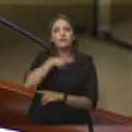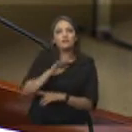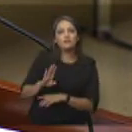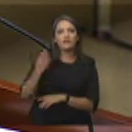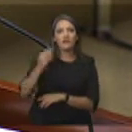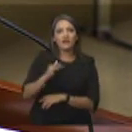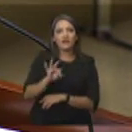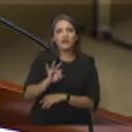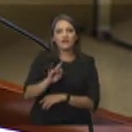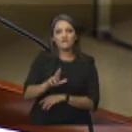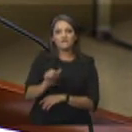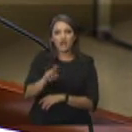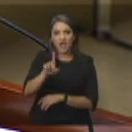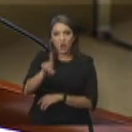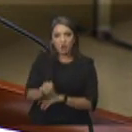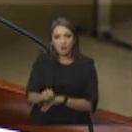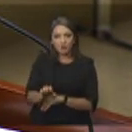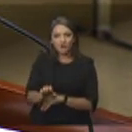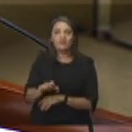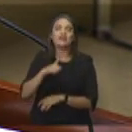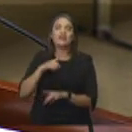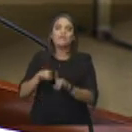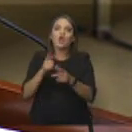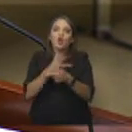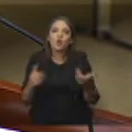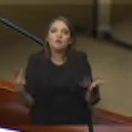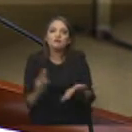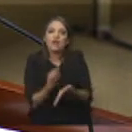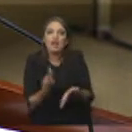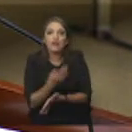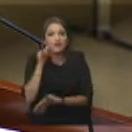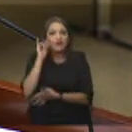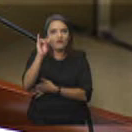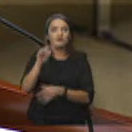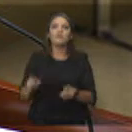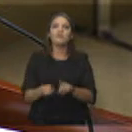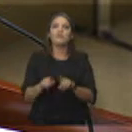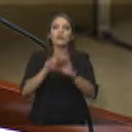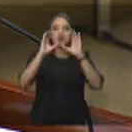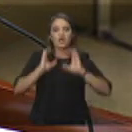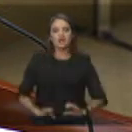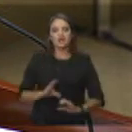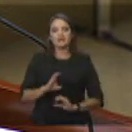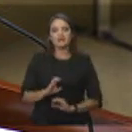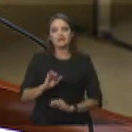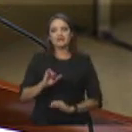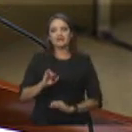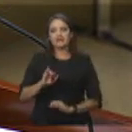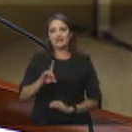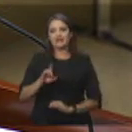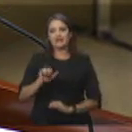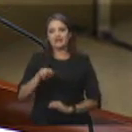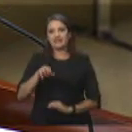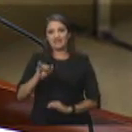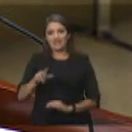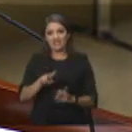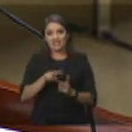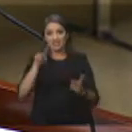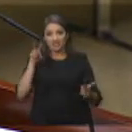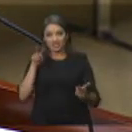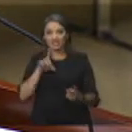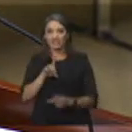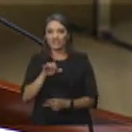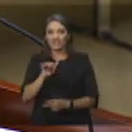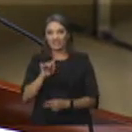irregularidades, ministro Fachin. E, em última análise, trouxe a cidadania digital à população brasileira.